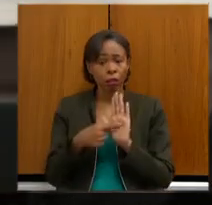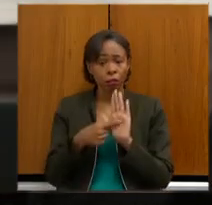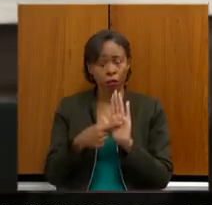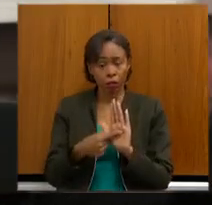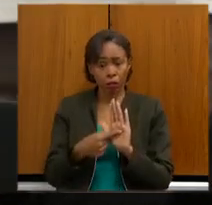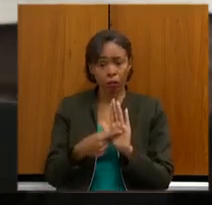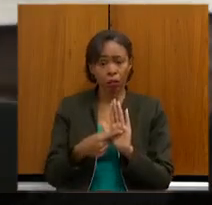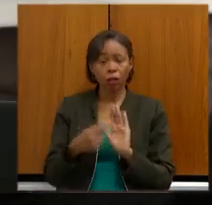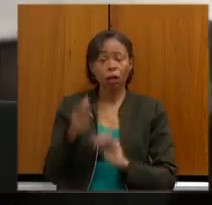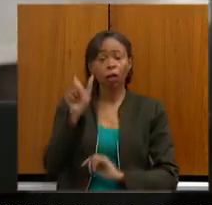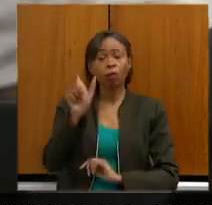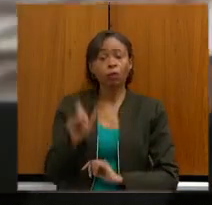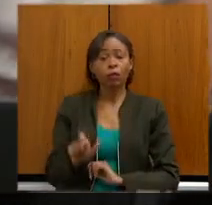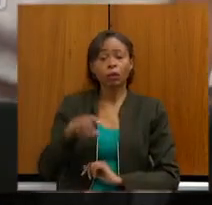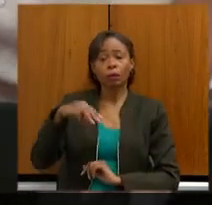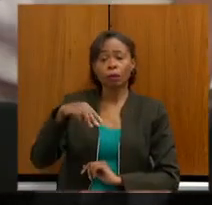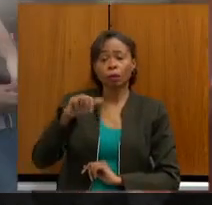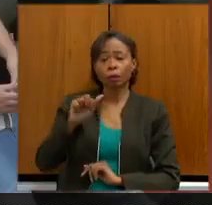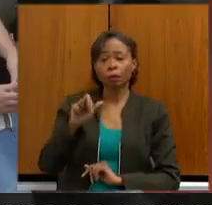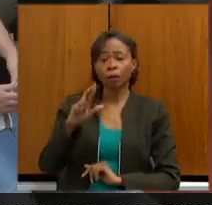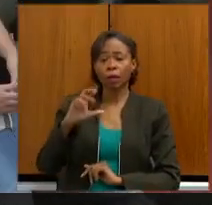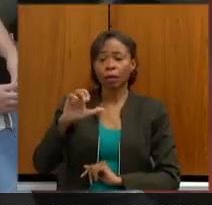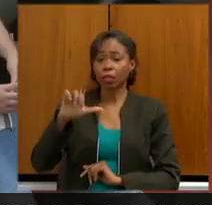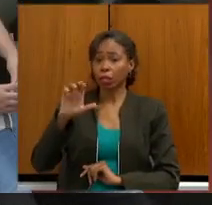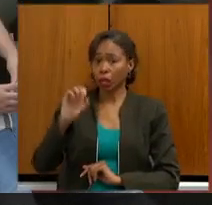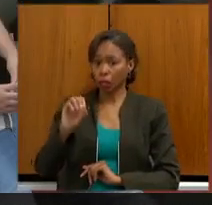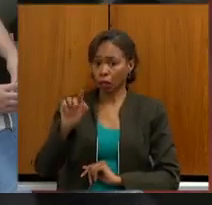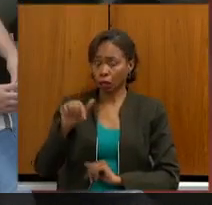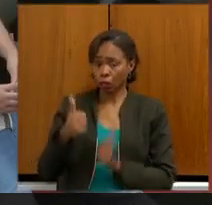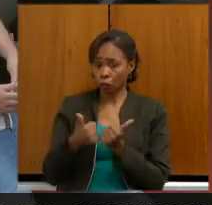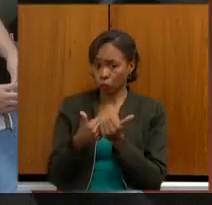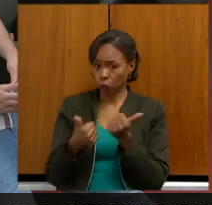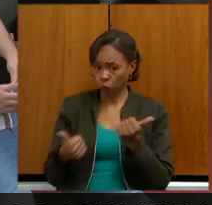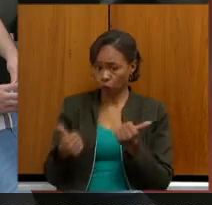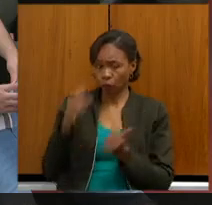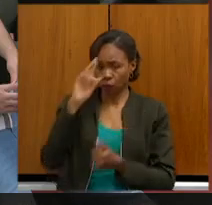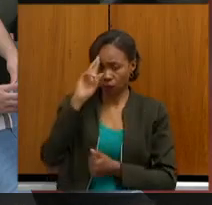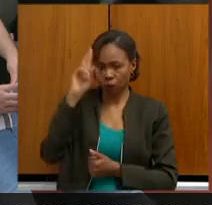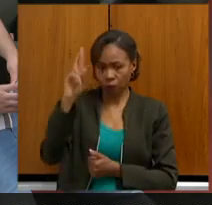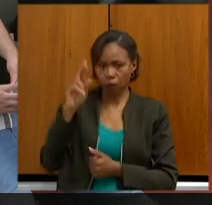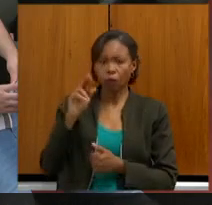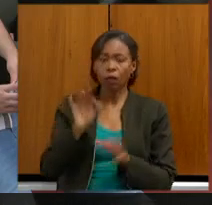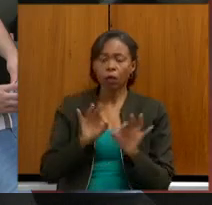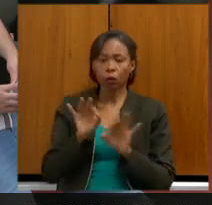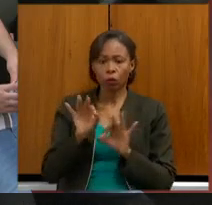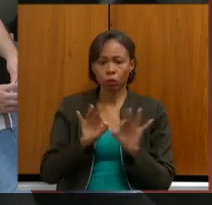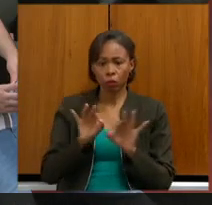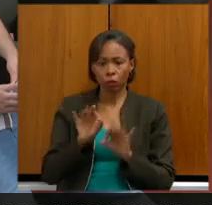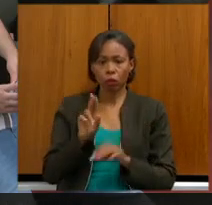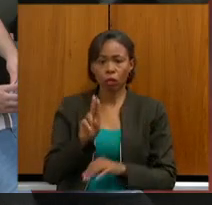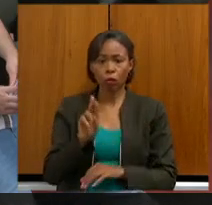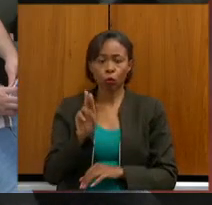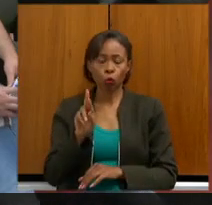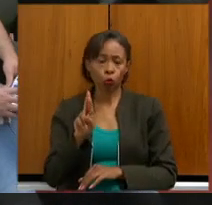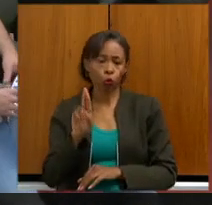Marcelo Campos Gabiroba né assessor da Diretoria de regularização da urbel Net Empresa de